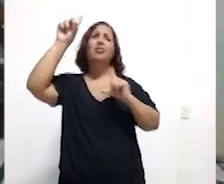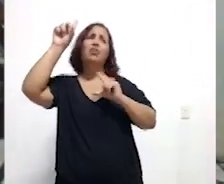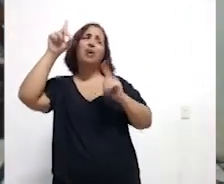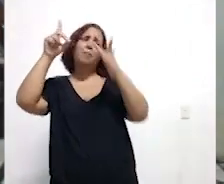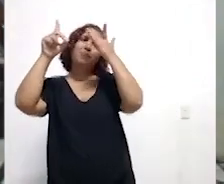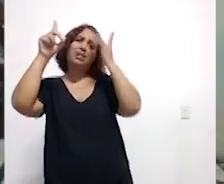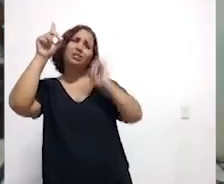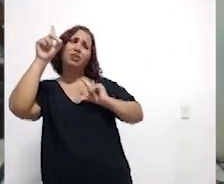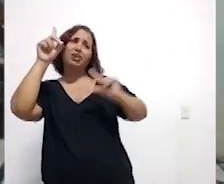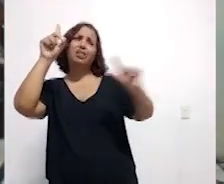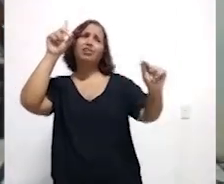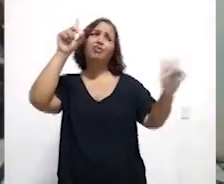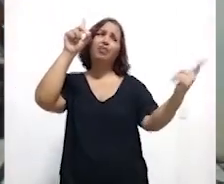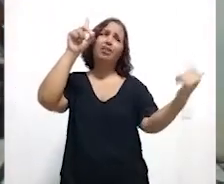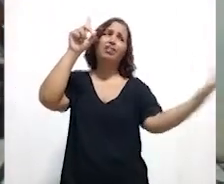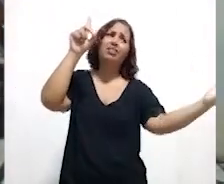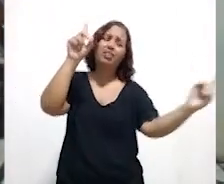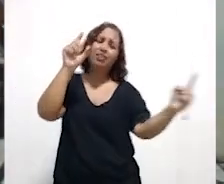foi,